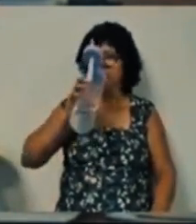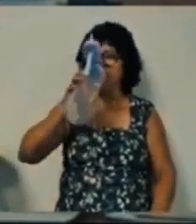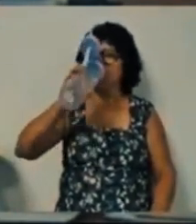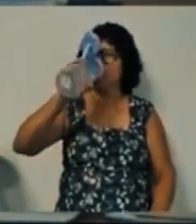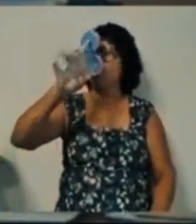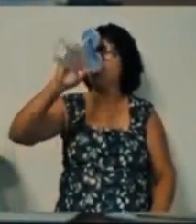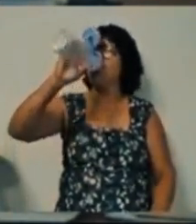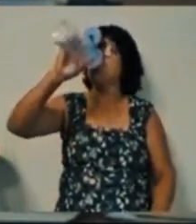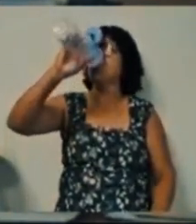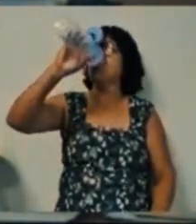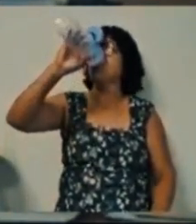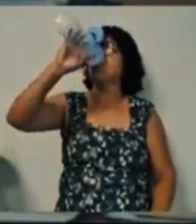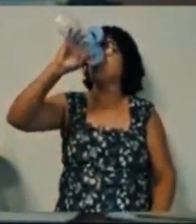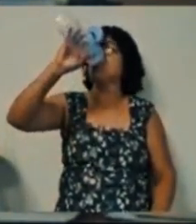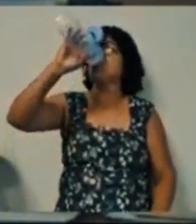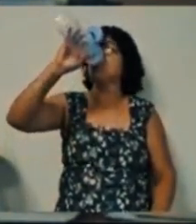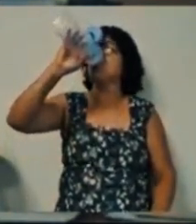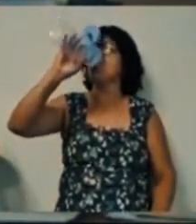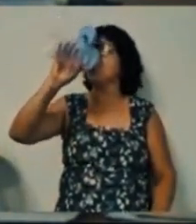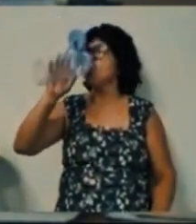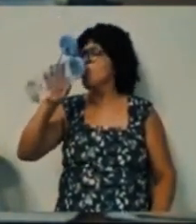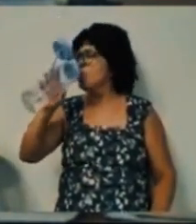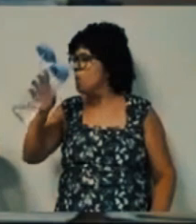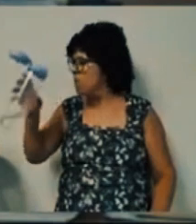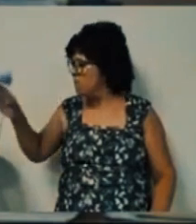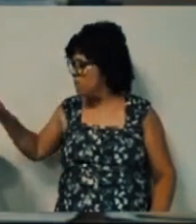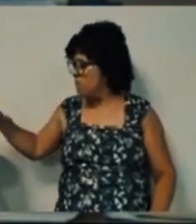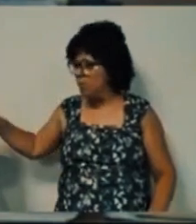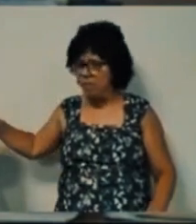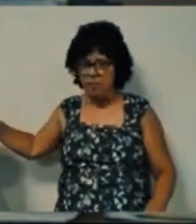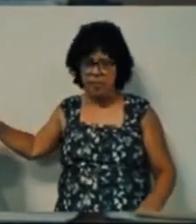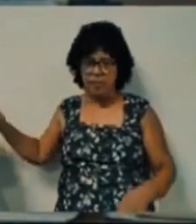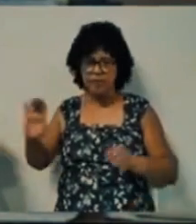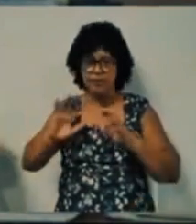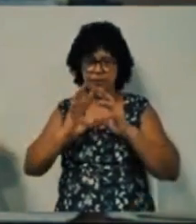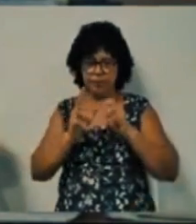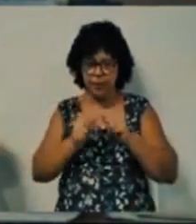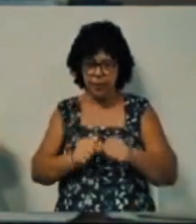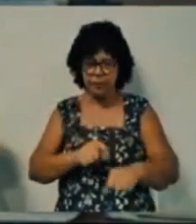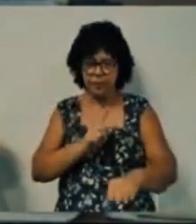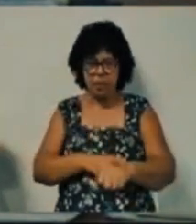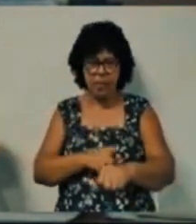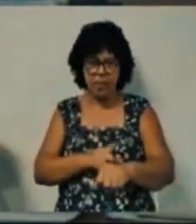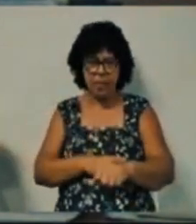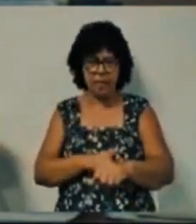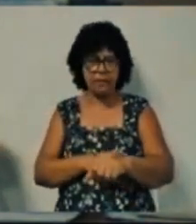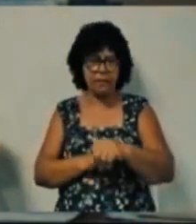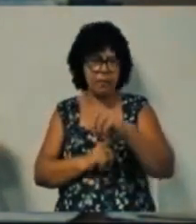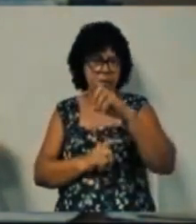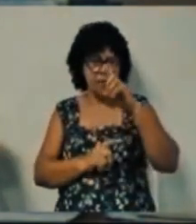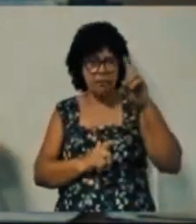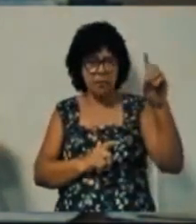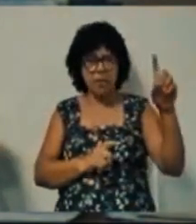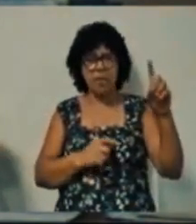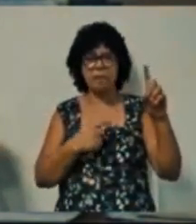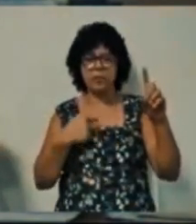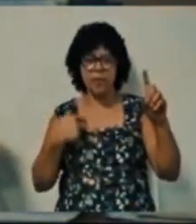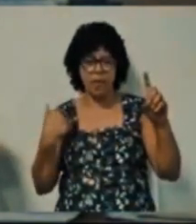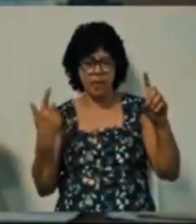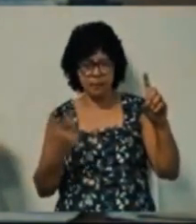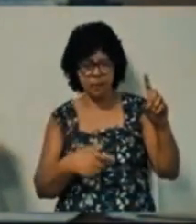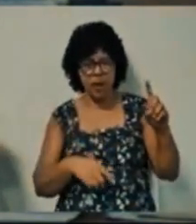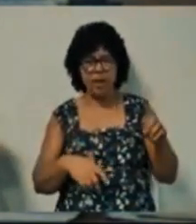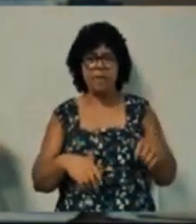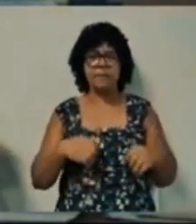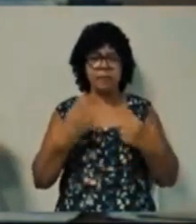cidade. Tudo tem o tempo de Deus. Nós precisamos entender que mesmo que os nossos propósitos sejam